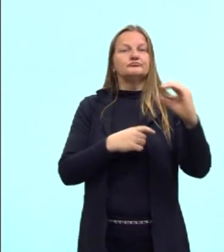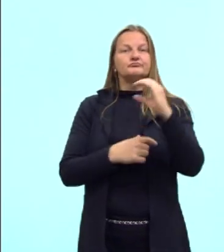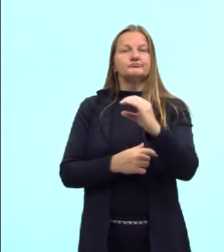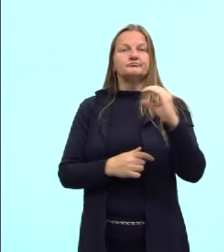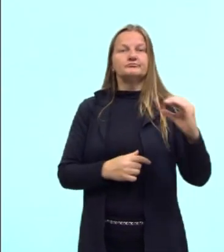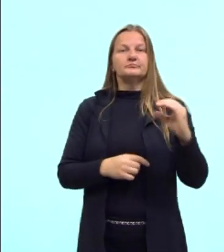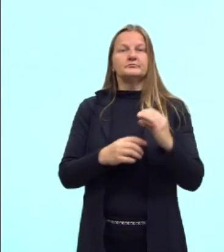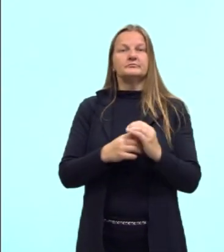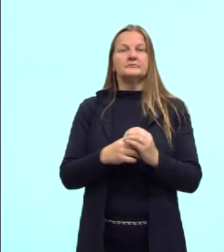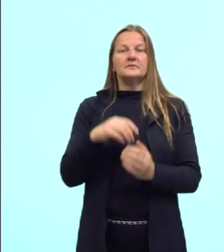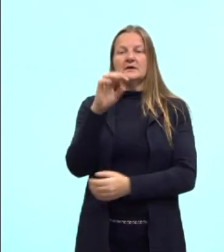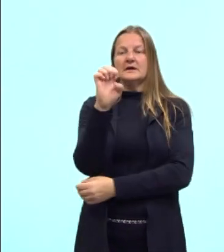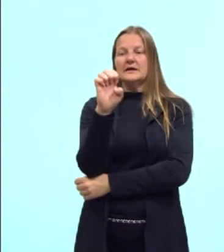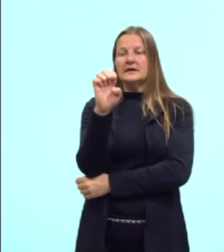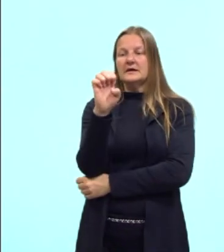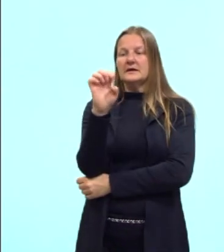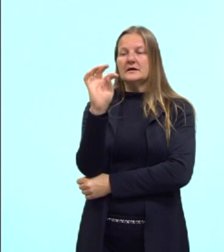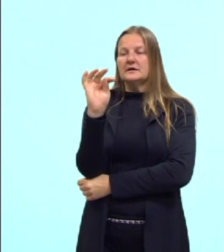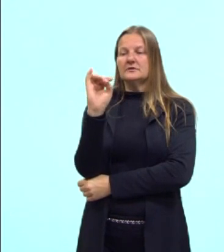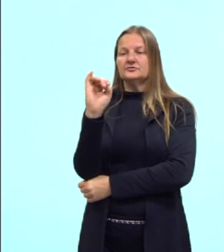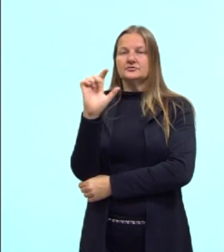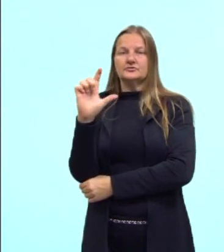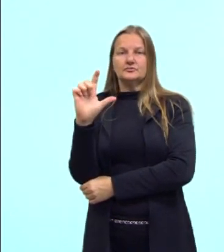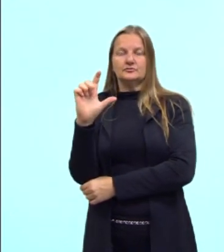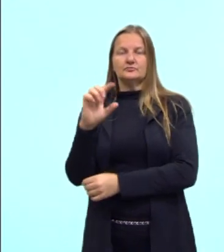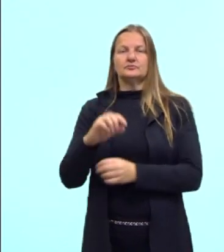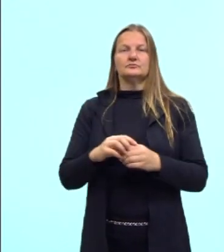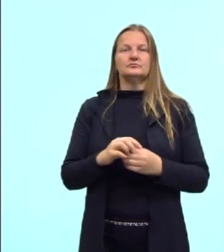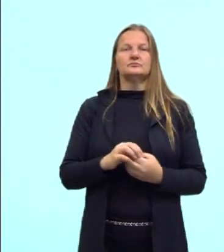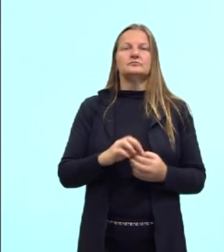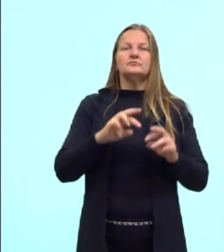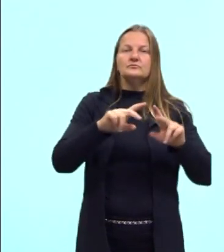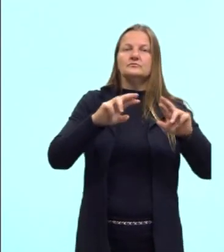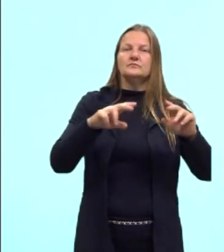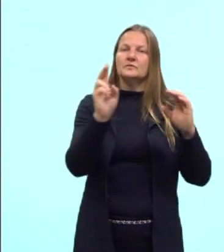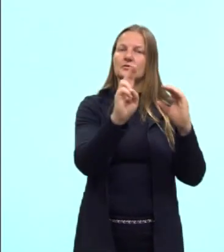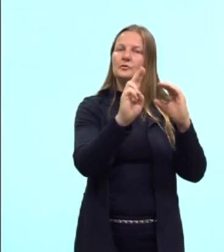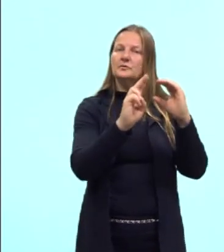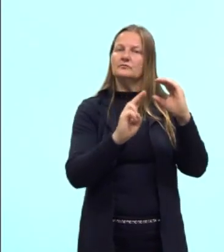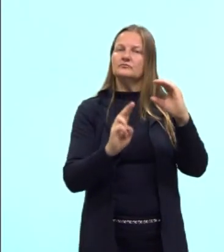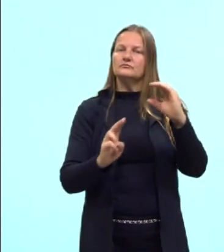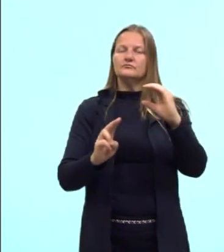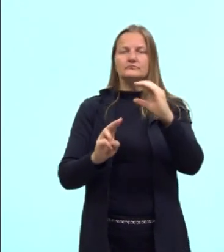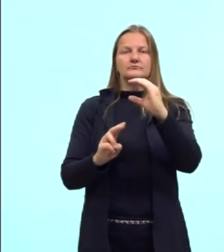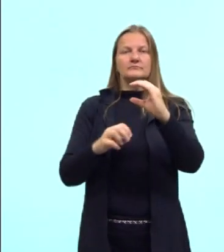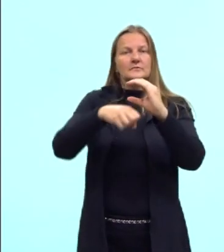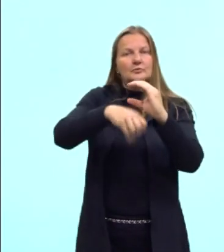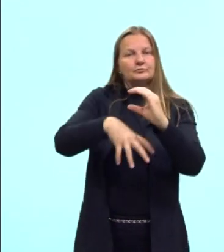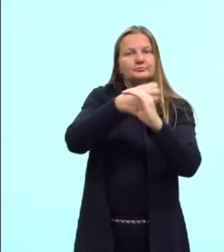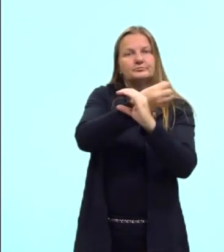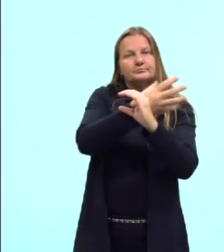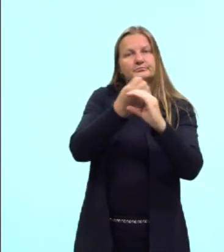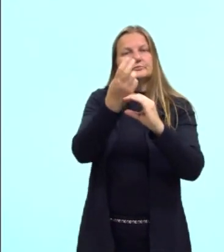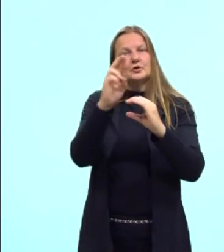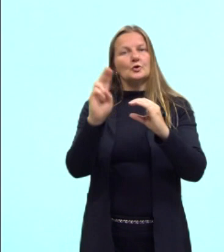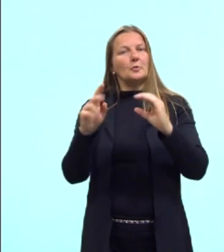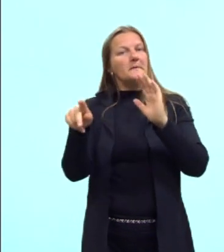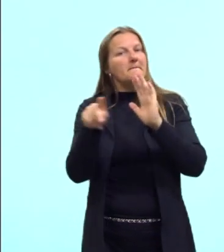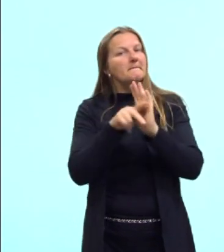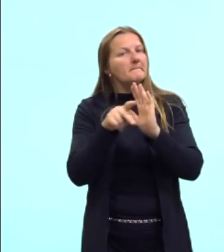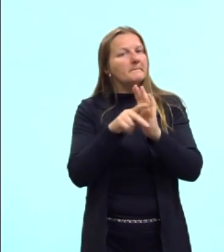ramificação eu já utilizo e tio de 2 e assim por diante né Cada cada ramificação vai ter um nome específico